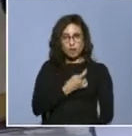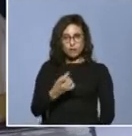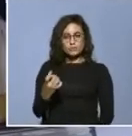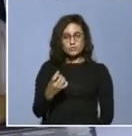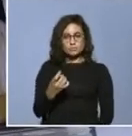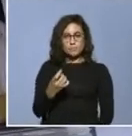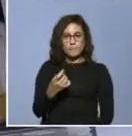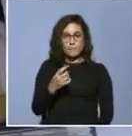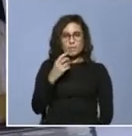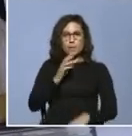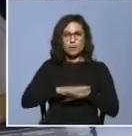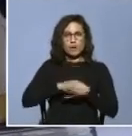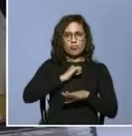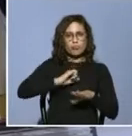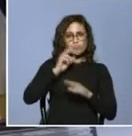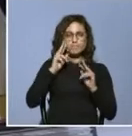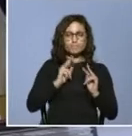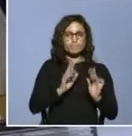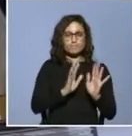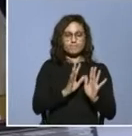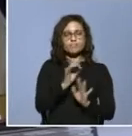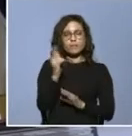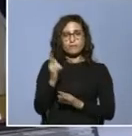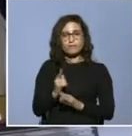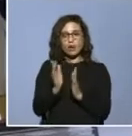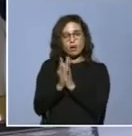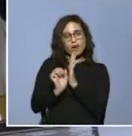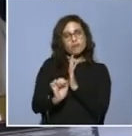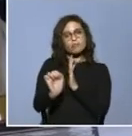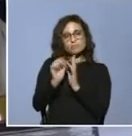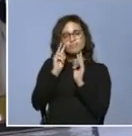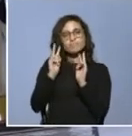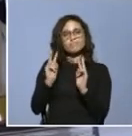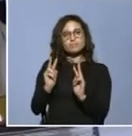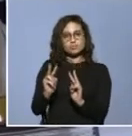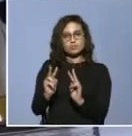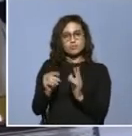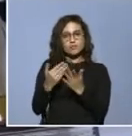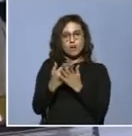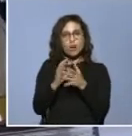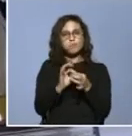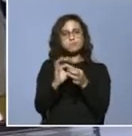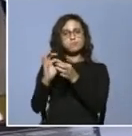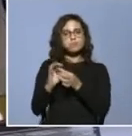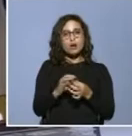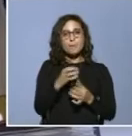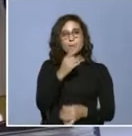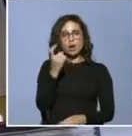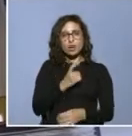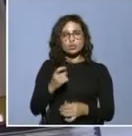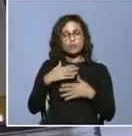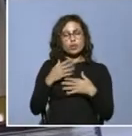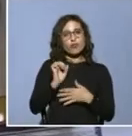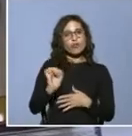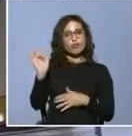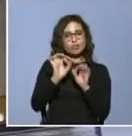olheis aos nossos pecados, mas à fé da vossa Igreja, e dá-lhe a união e a paz segundo a vossa vontade.